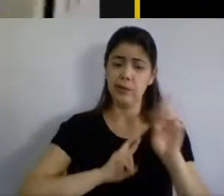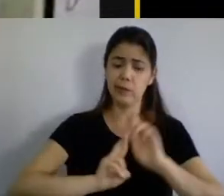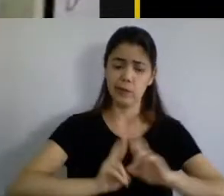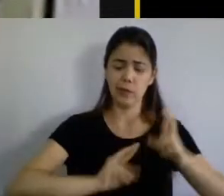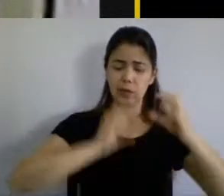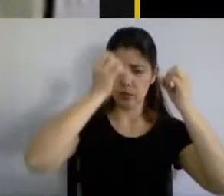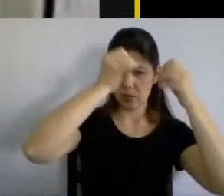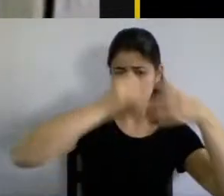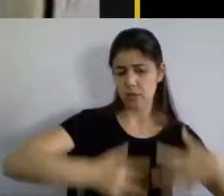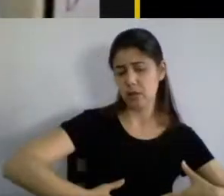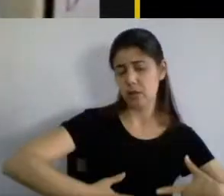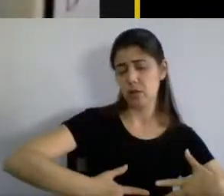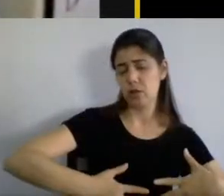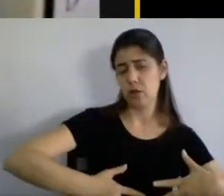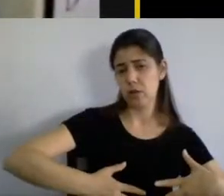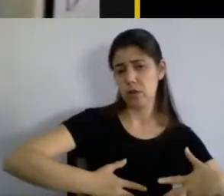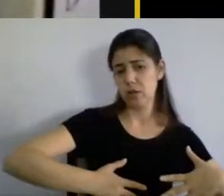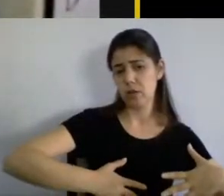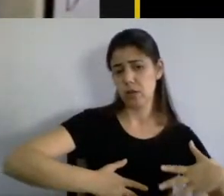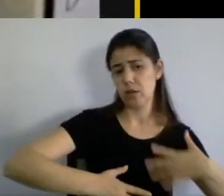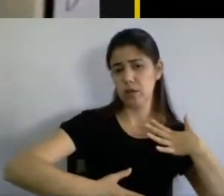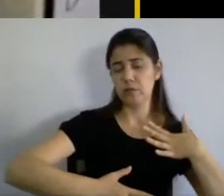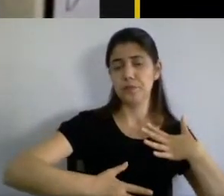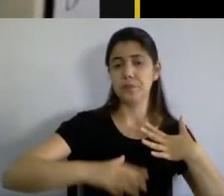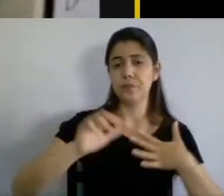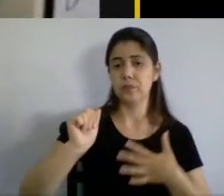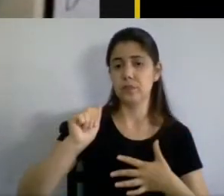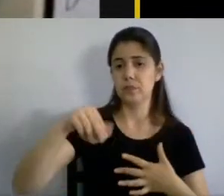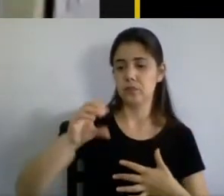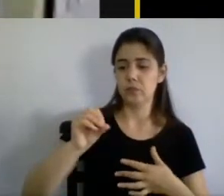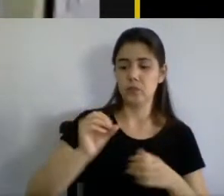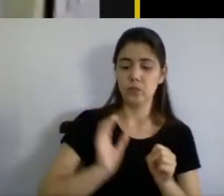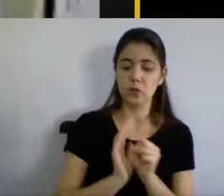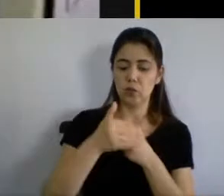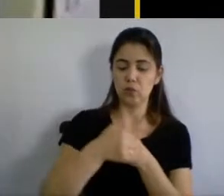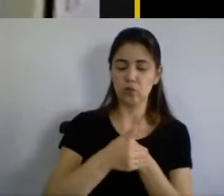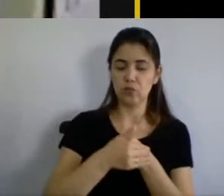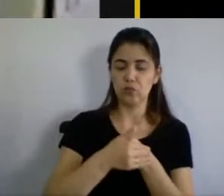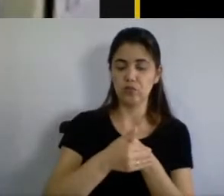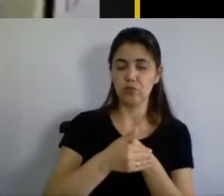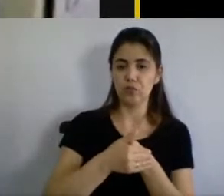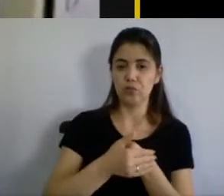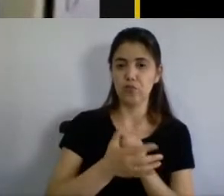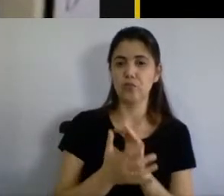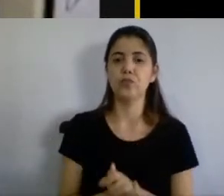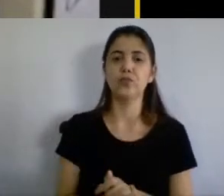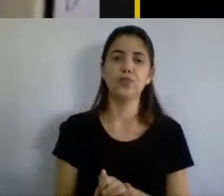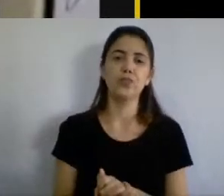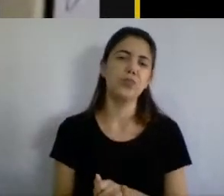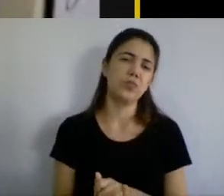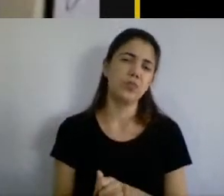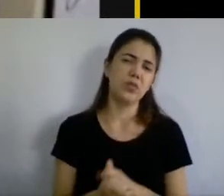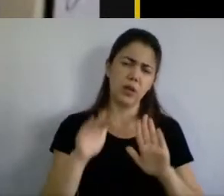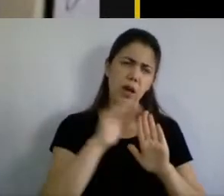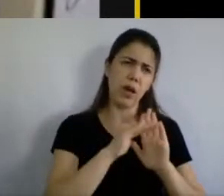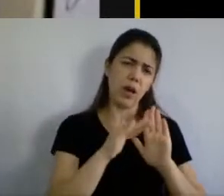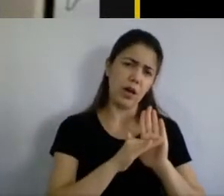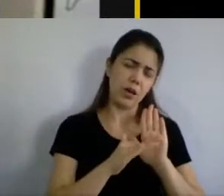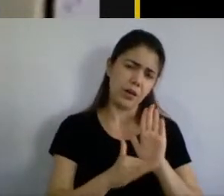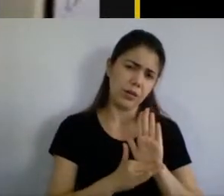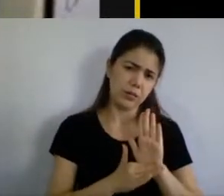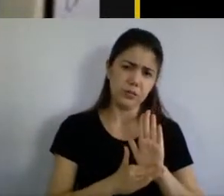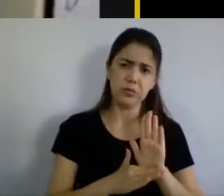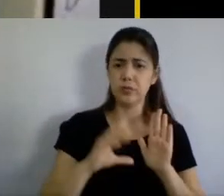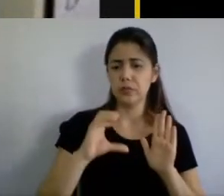para Herênio, depois nos tratados do Cícero, o Orato, o De Oratore, sobre o